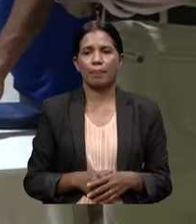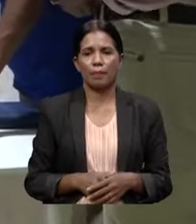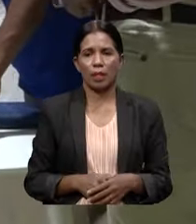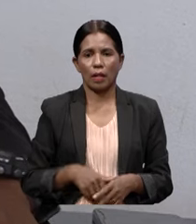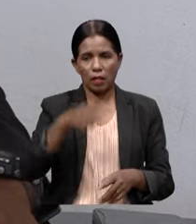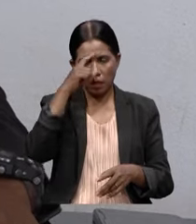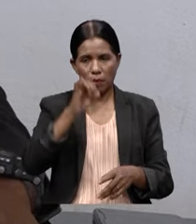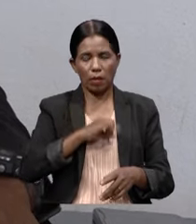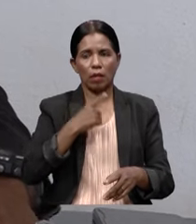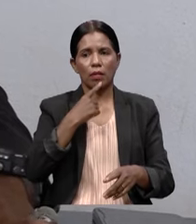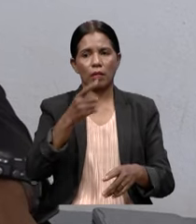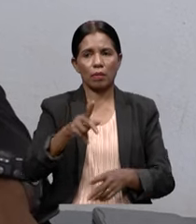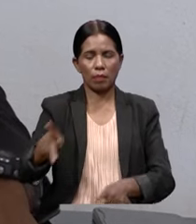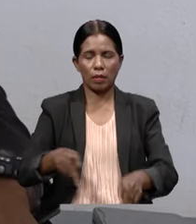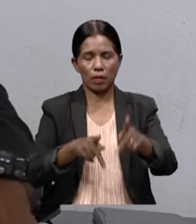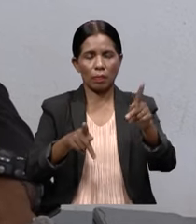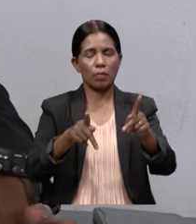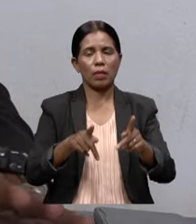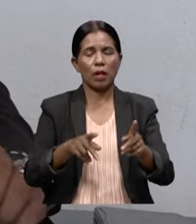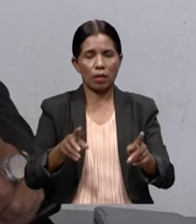Tambe idene maokar clarifica publicada saida.